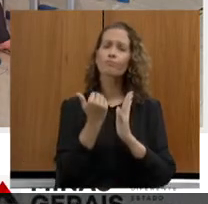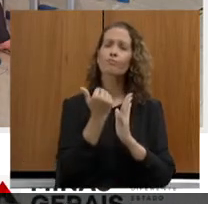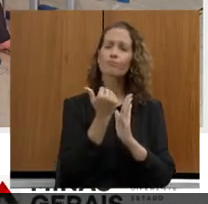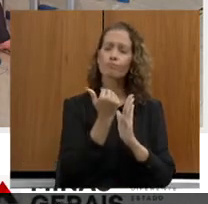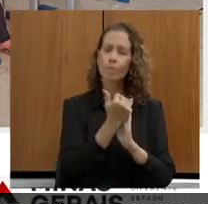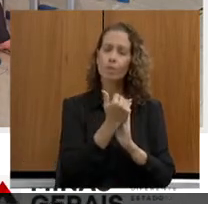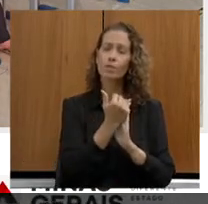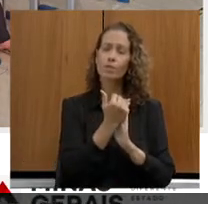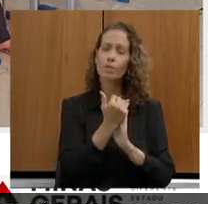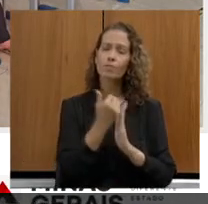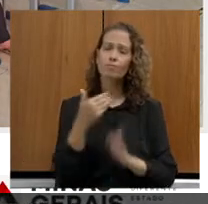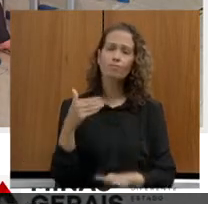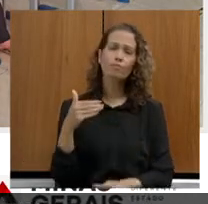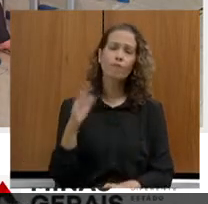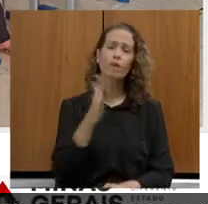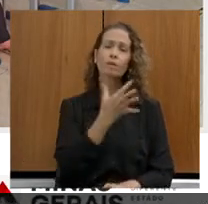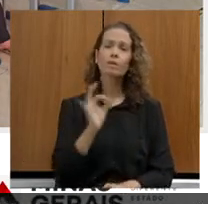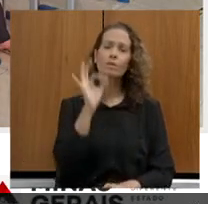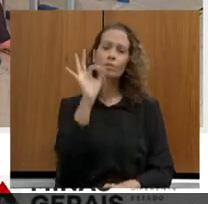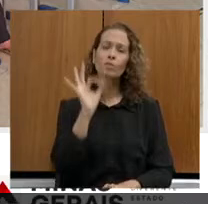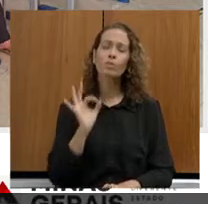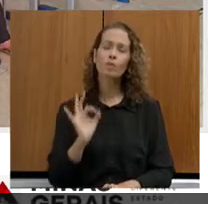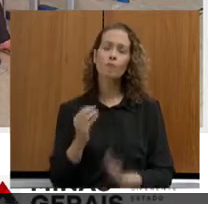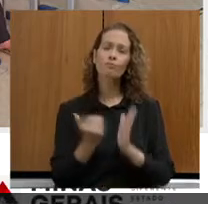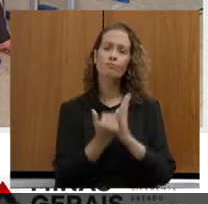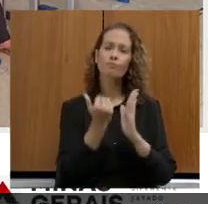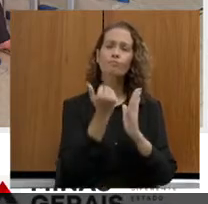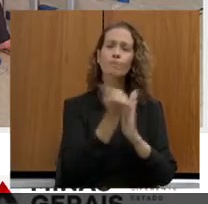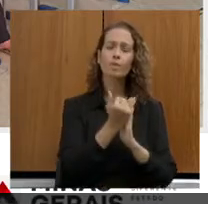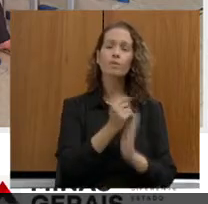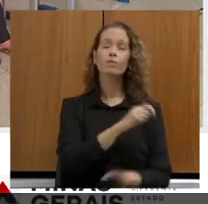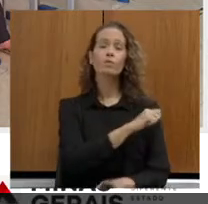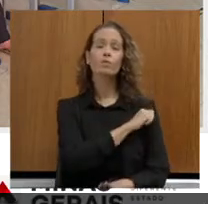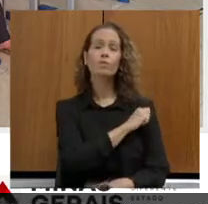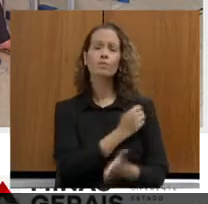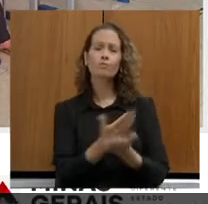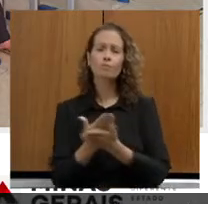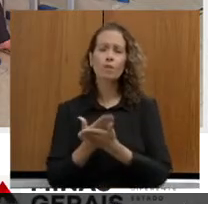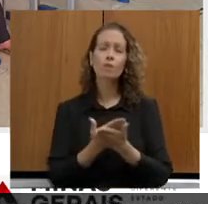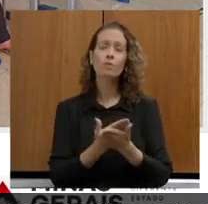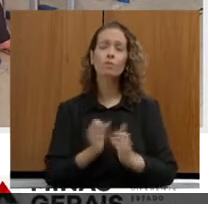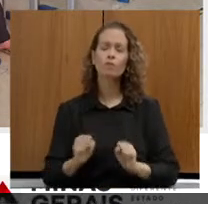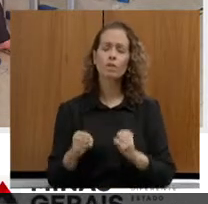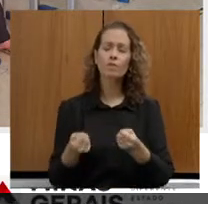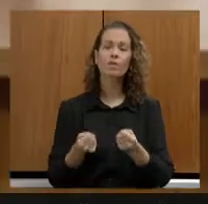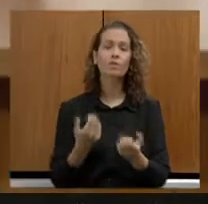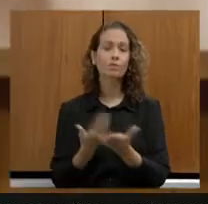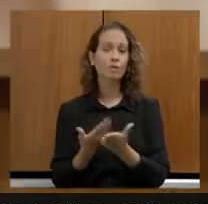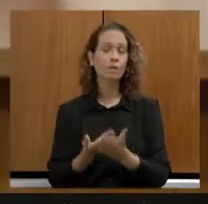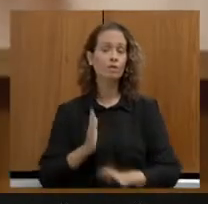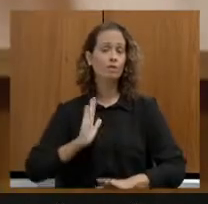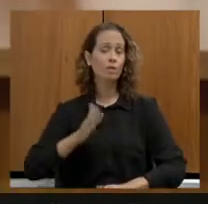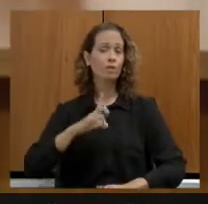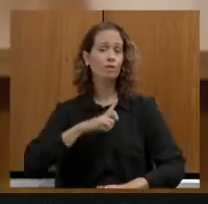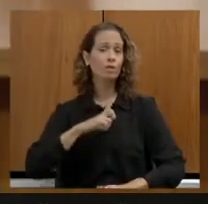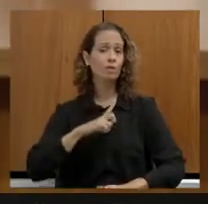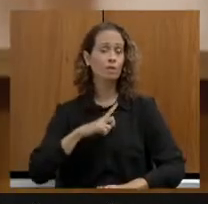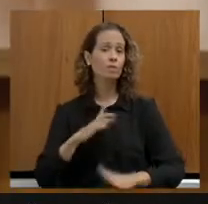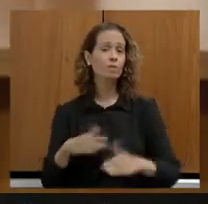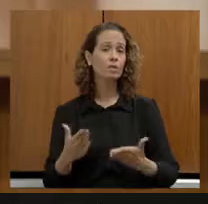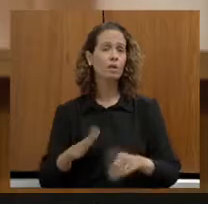expressivo não é mais do que cem porcento o aumento de estudantes na no reforço de colar já temos aí então